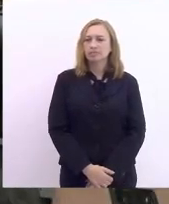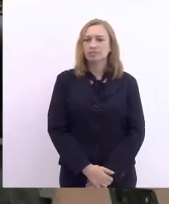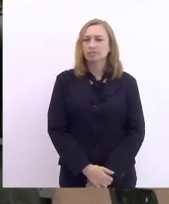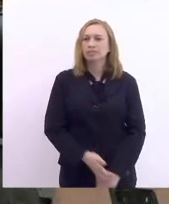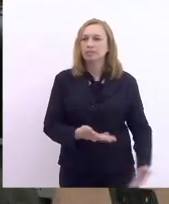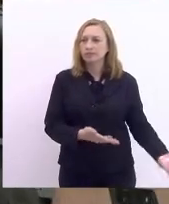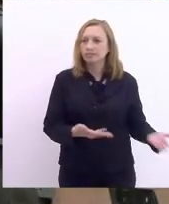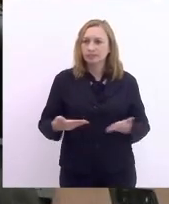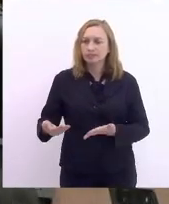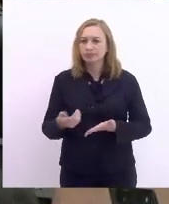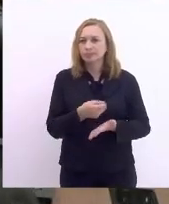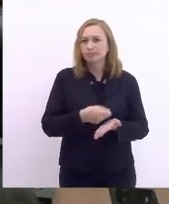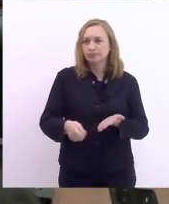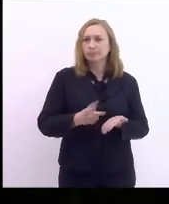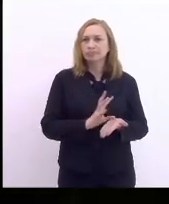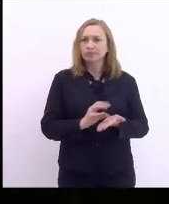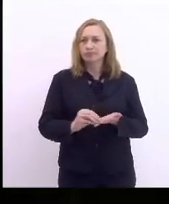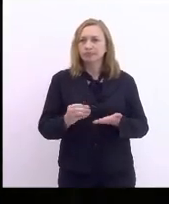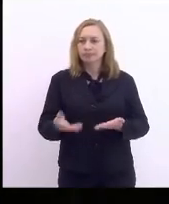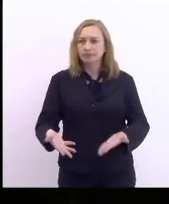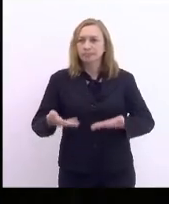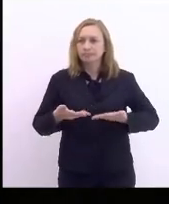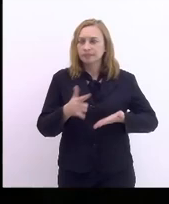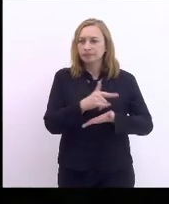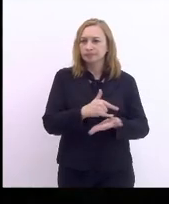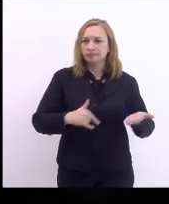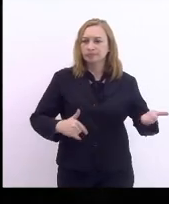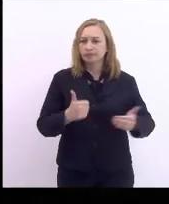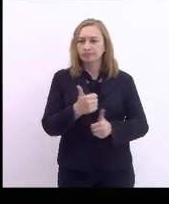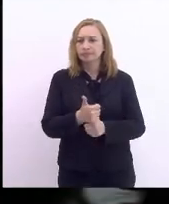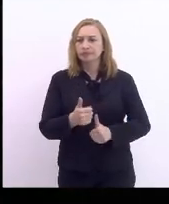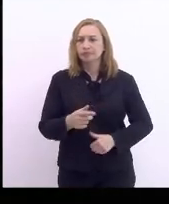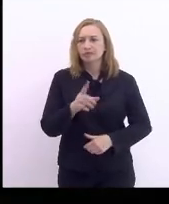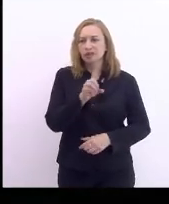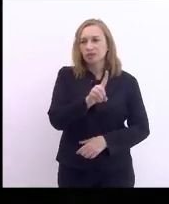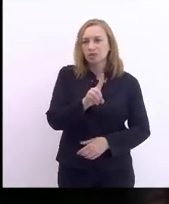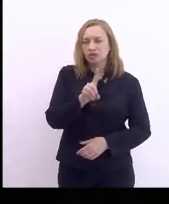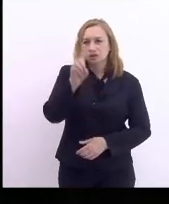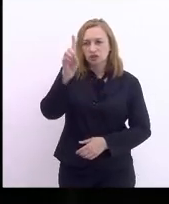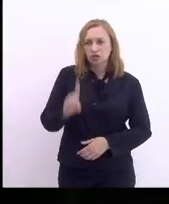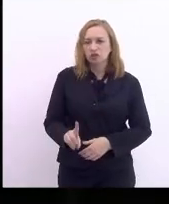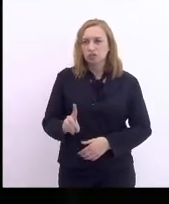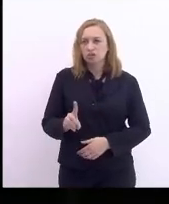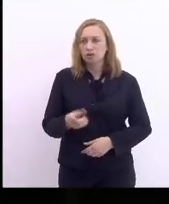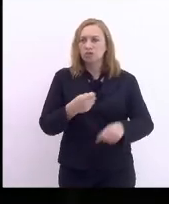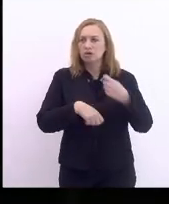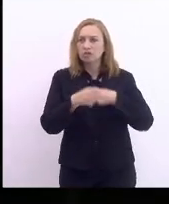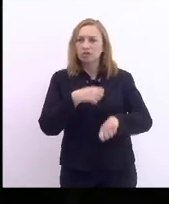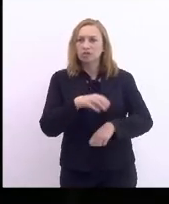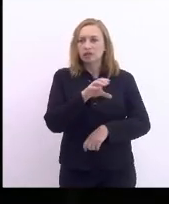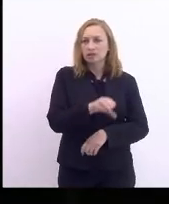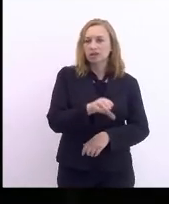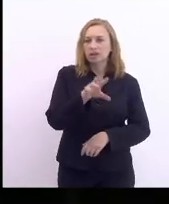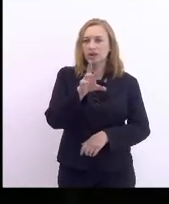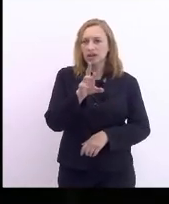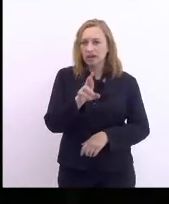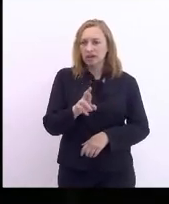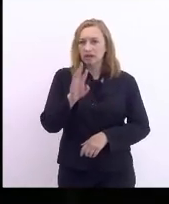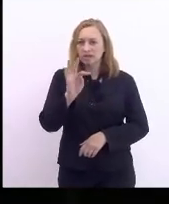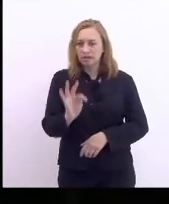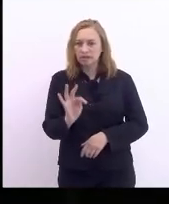o convidamos para assinar a ata e receber o termo de posse o diretor administrativo eleito do crp-rj